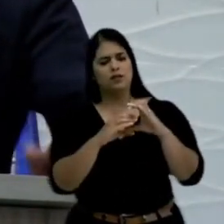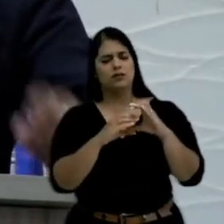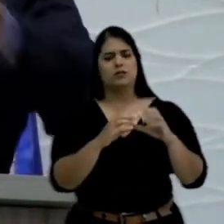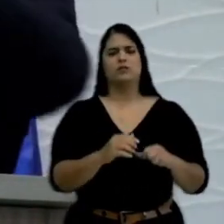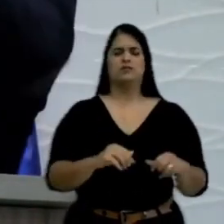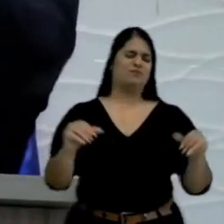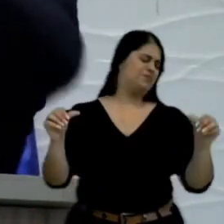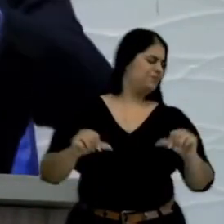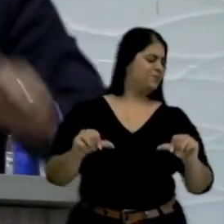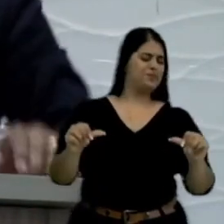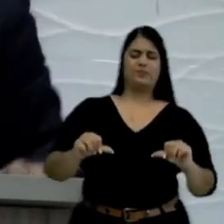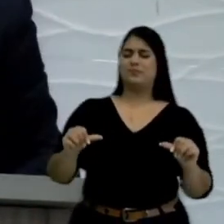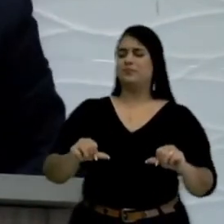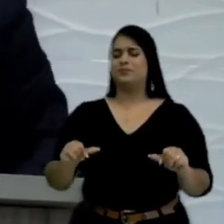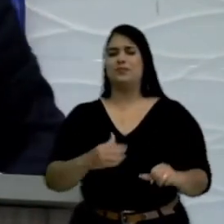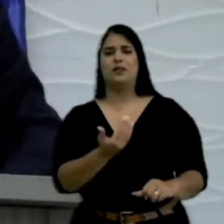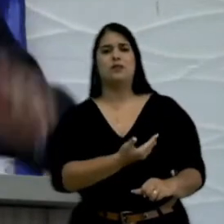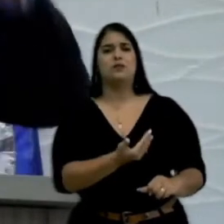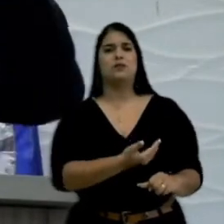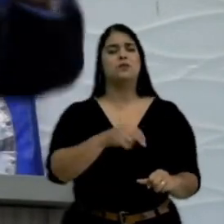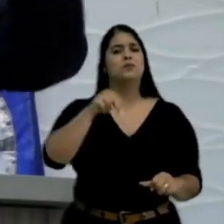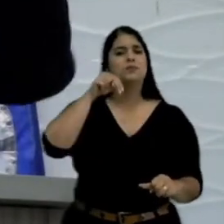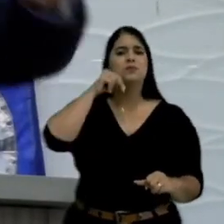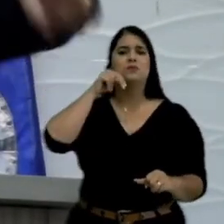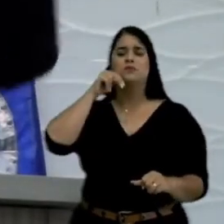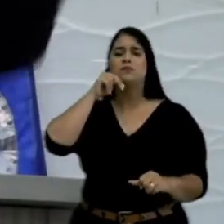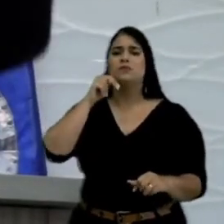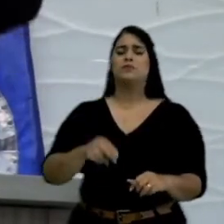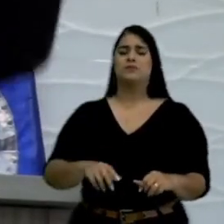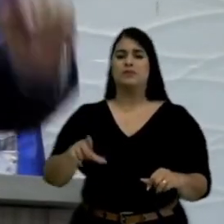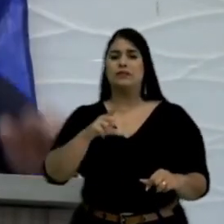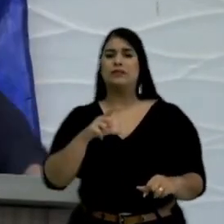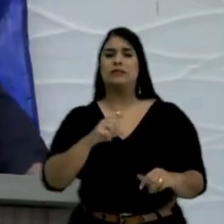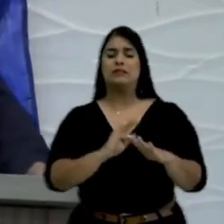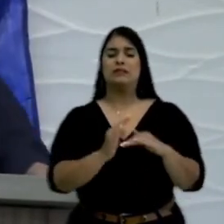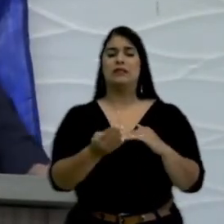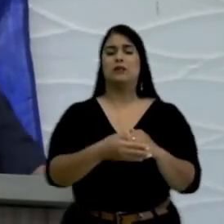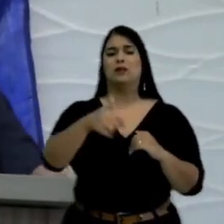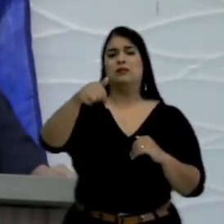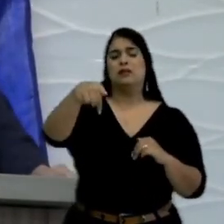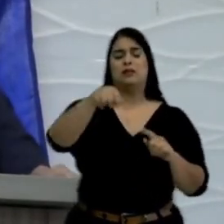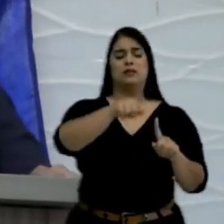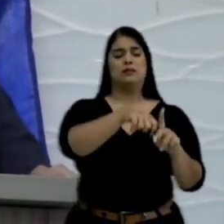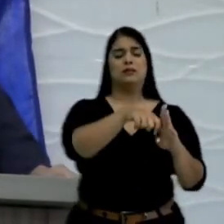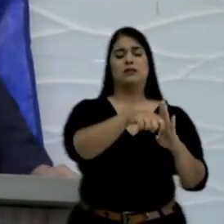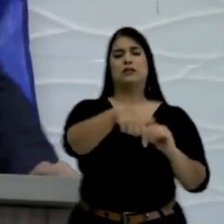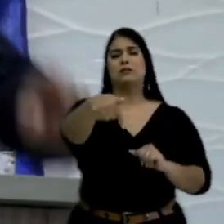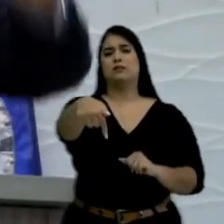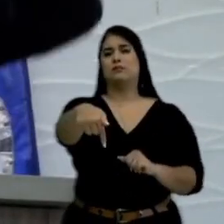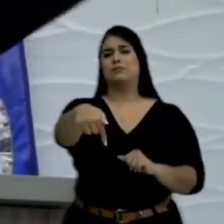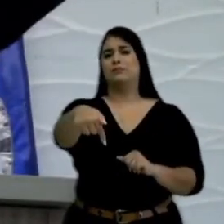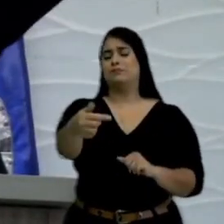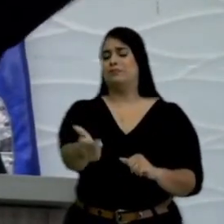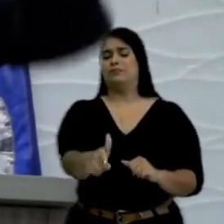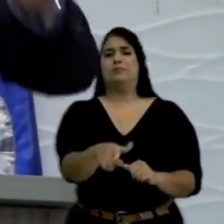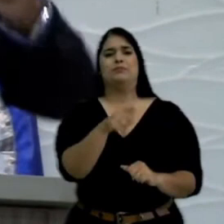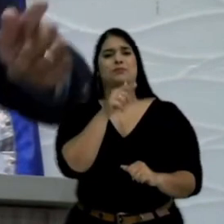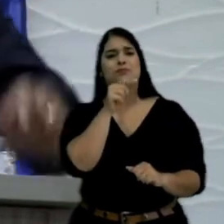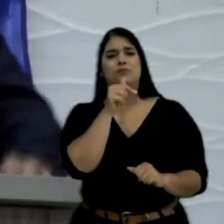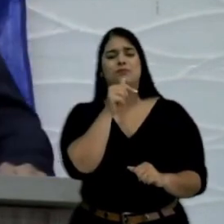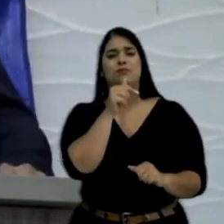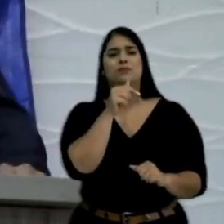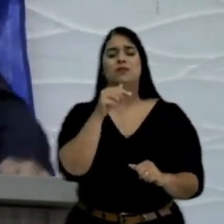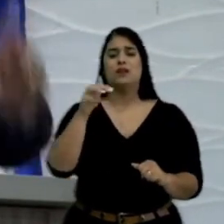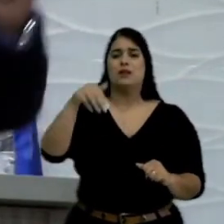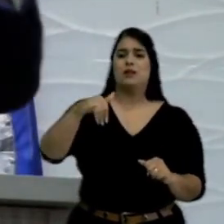presta. Colega Nilton disse há poucos instantes, tem bairro aqui 7 meses sem chegar água. 7 meses.